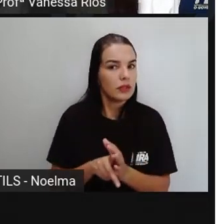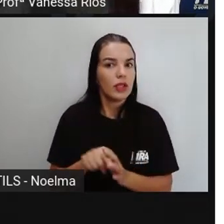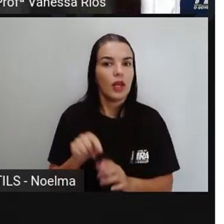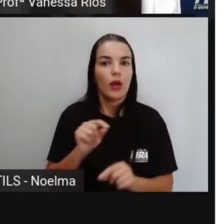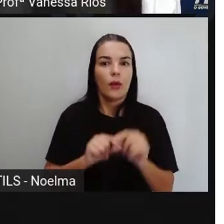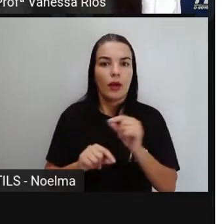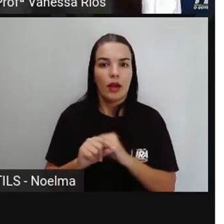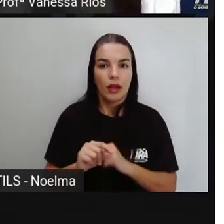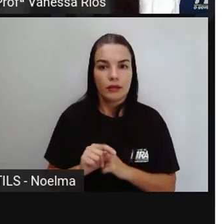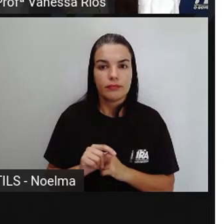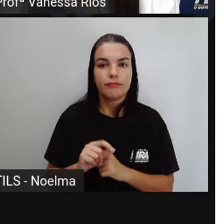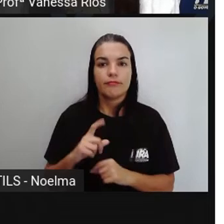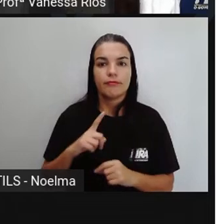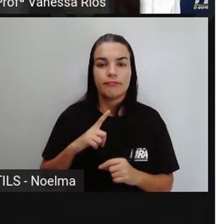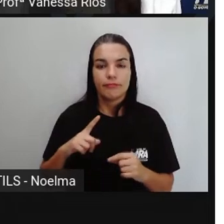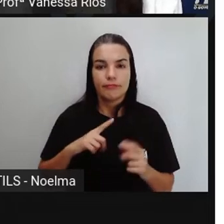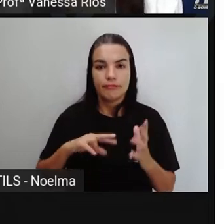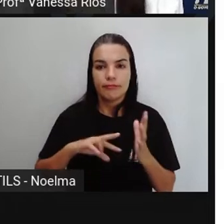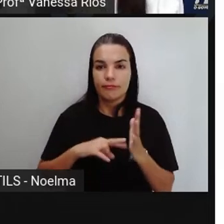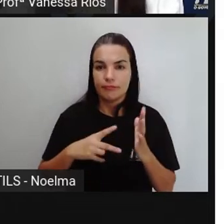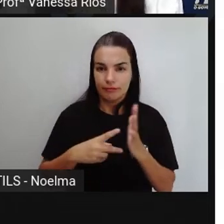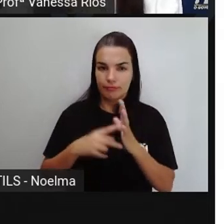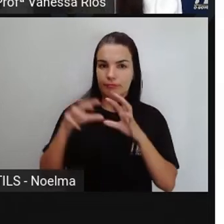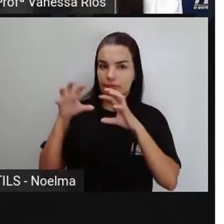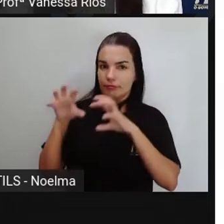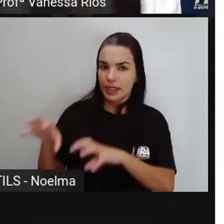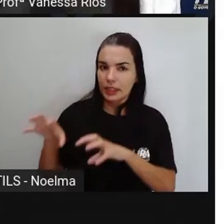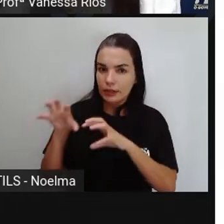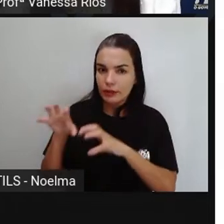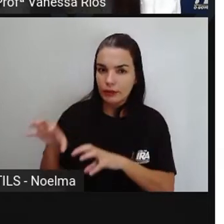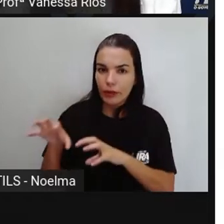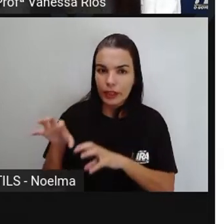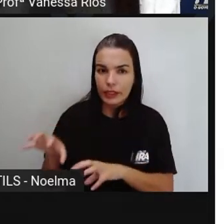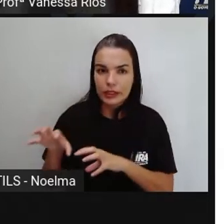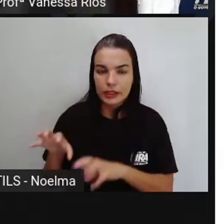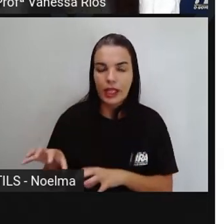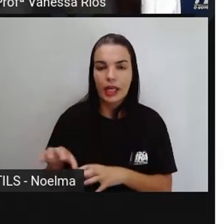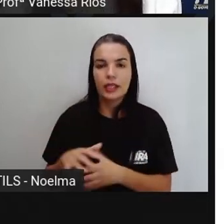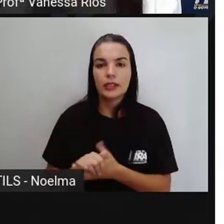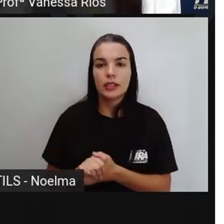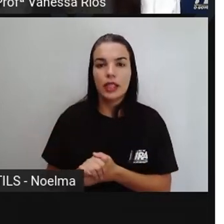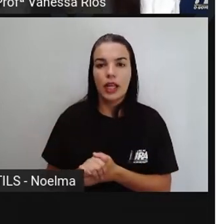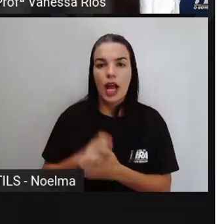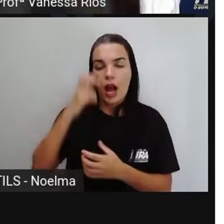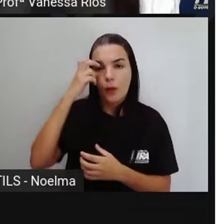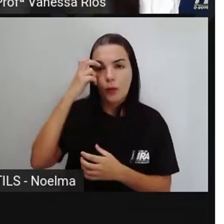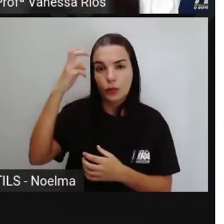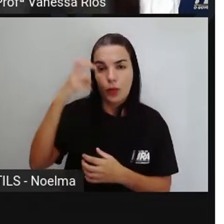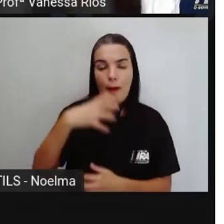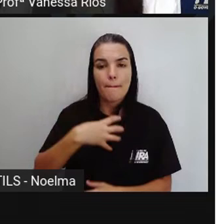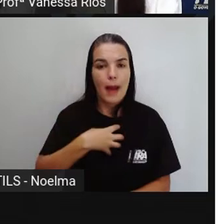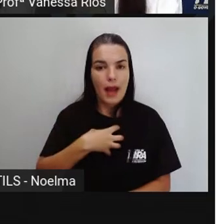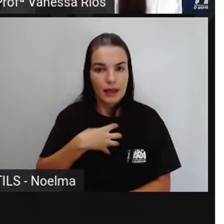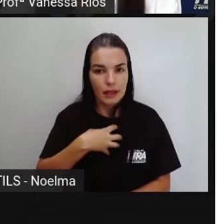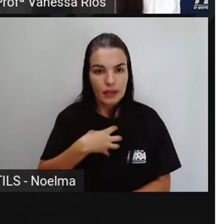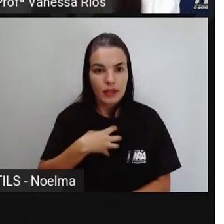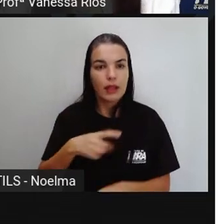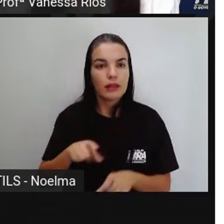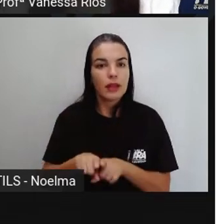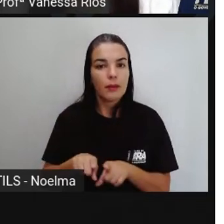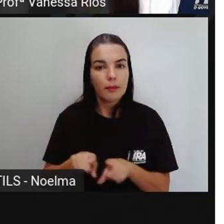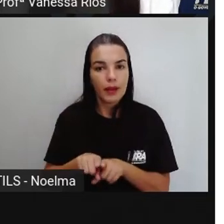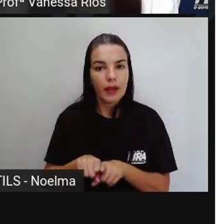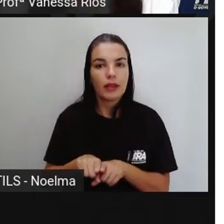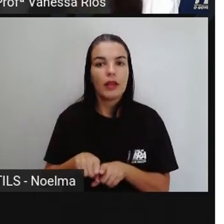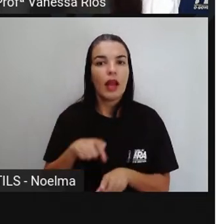tão significativo da cultura baiana, a gente não pode deixar de observar que a culinária